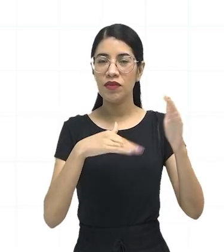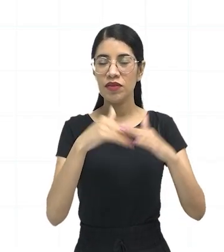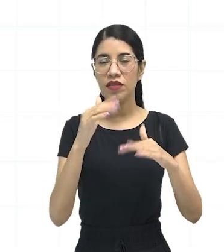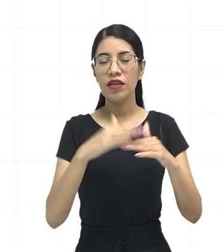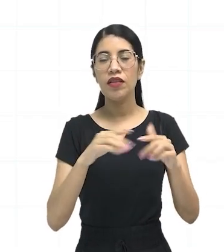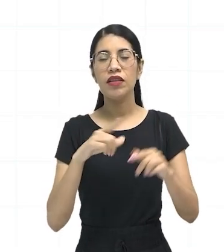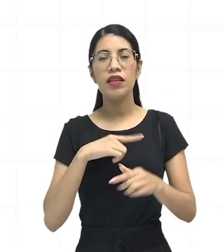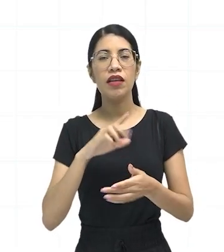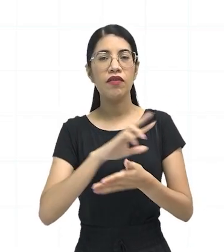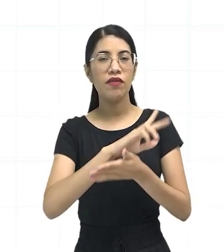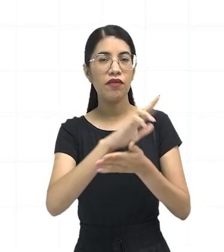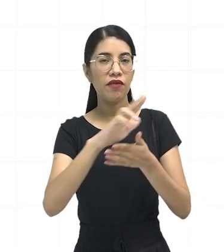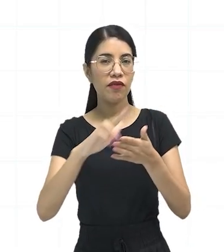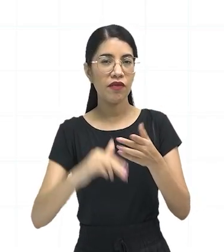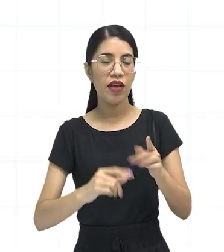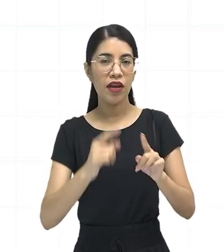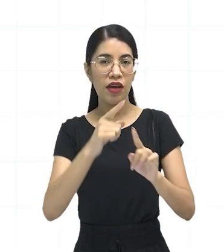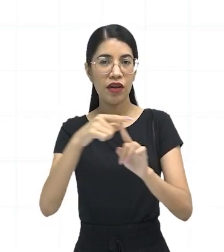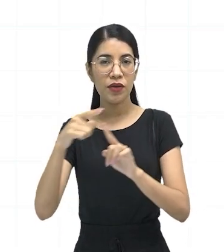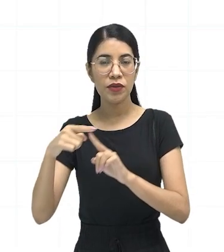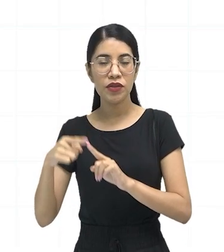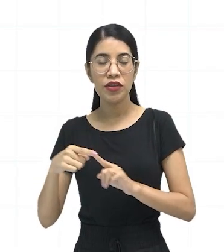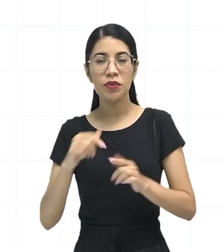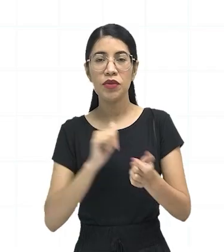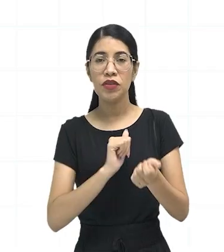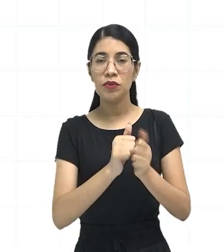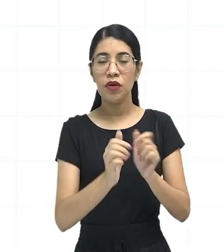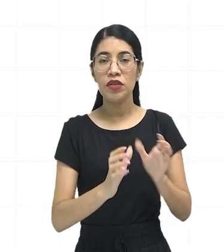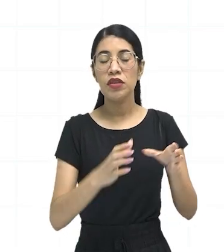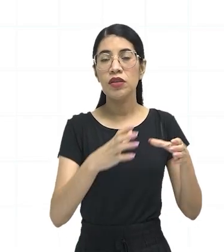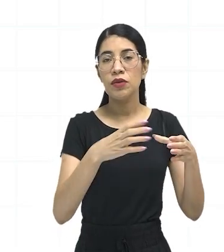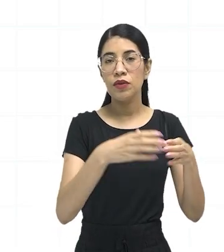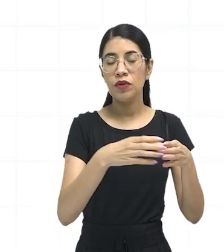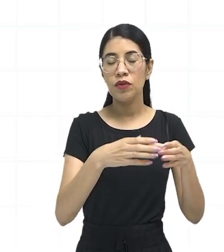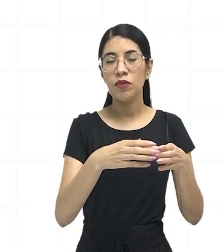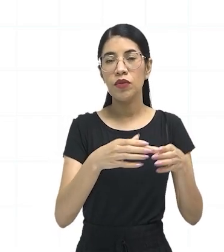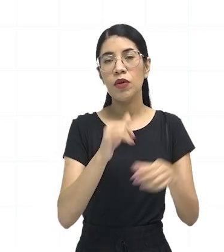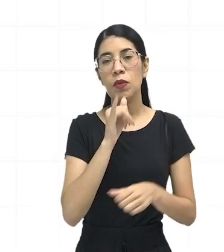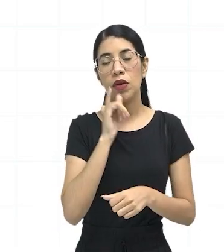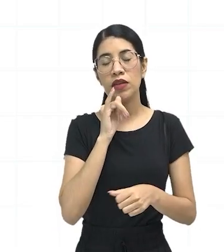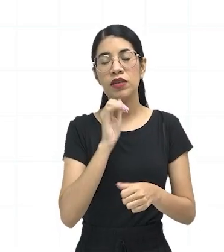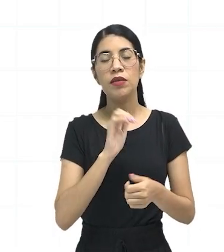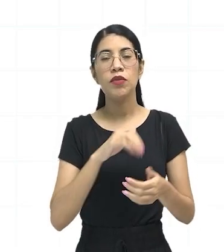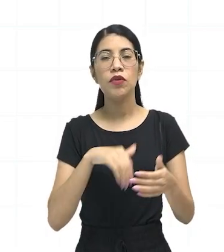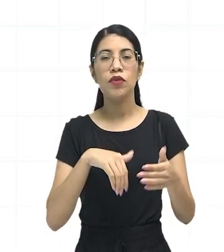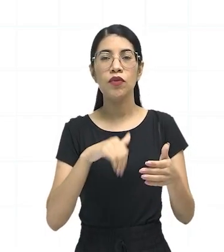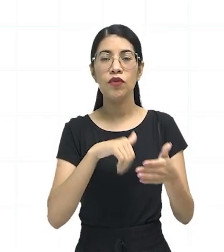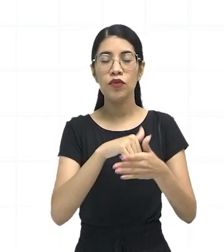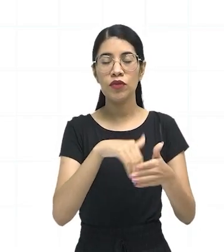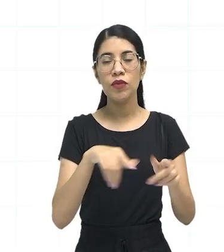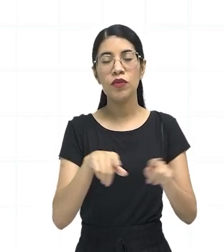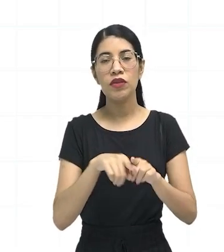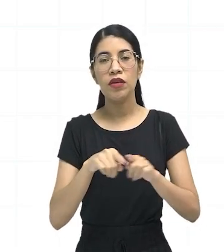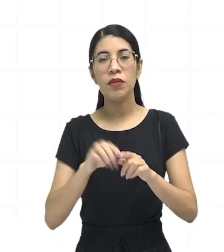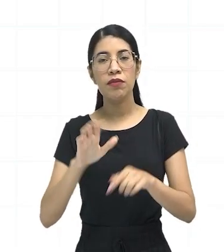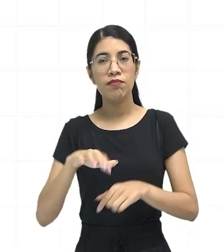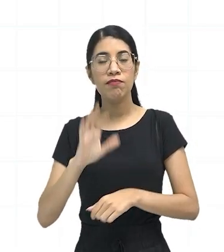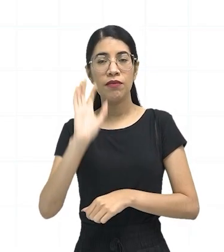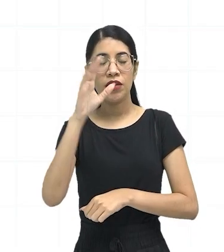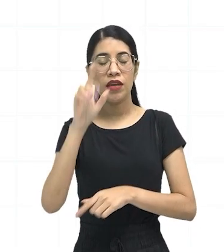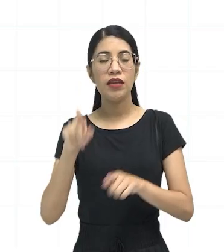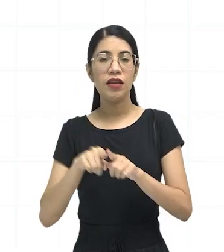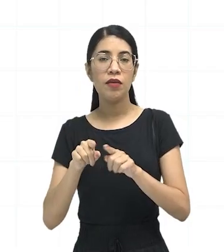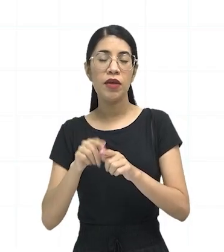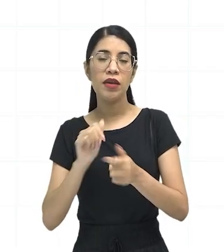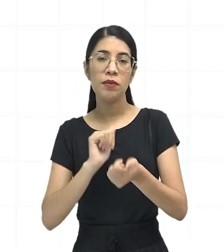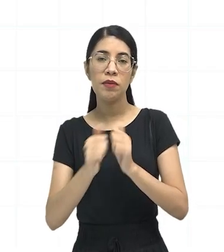ampla gama de modalidades, desde esportes coletivos, como o futebol e o basquete, até esportes